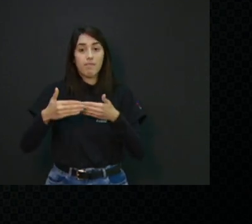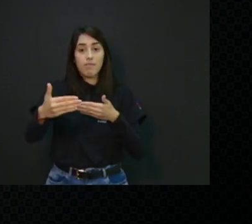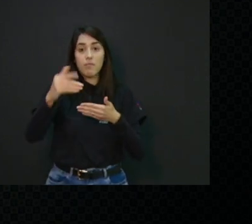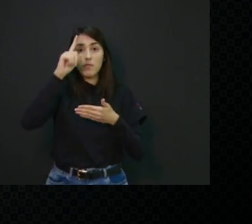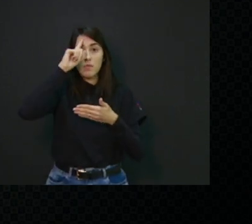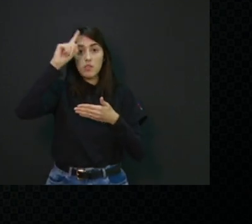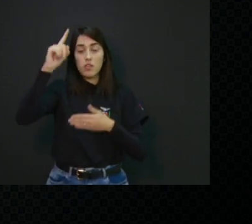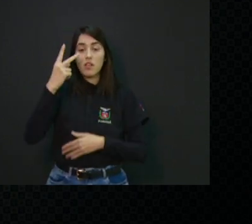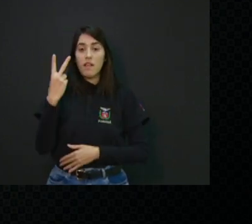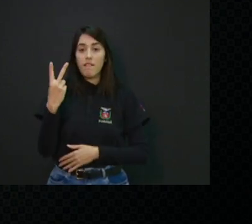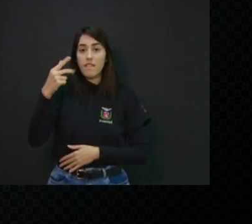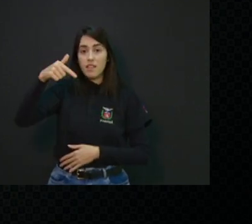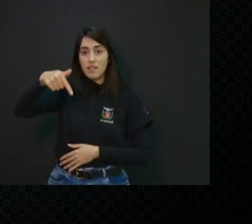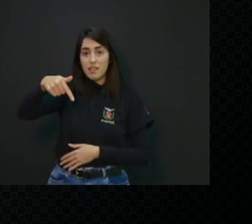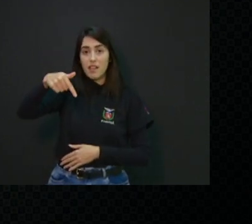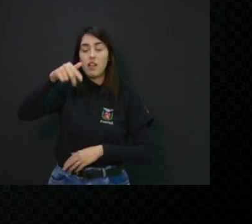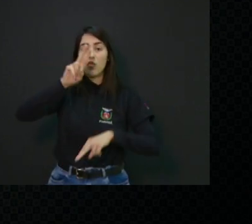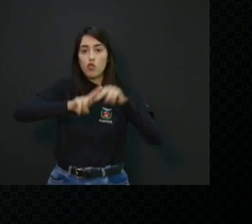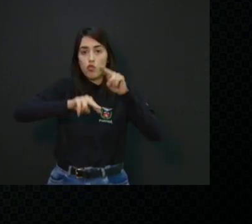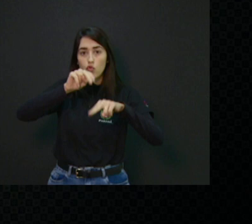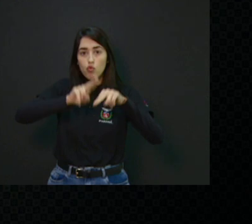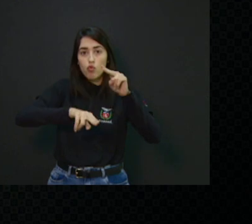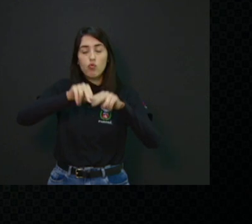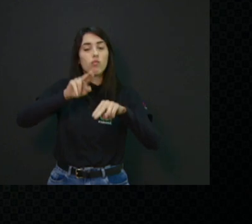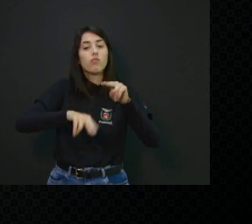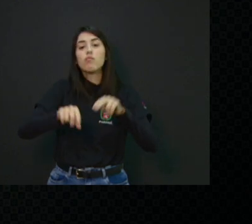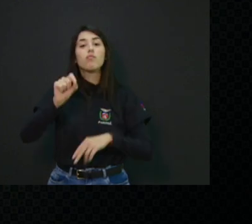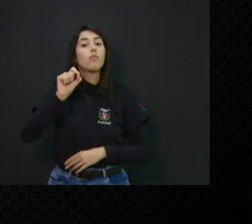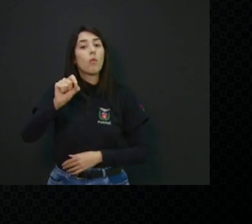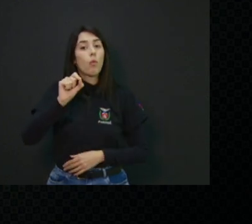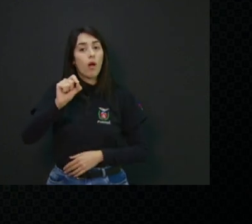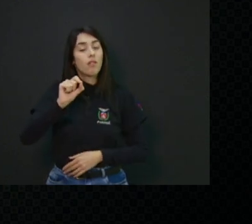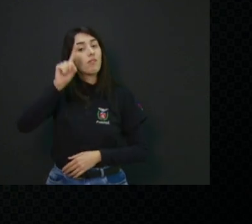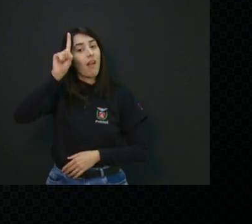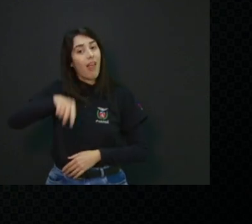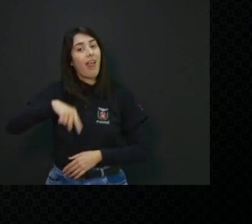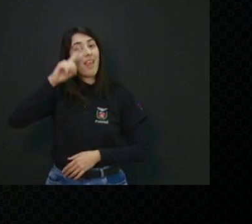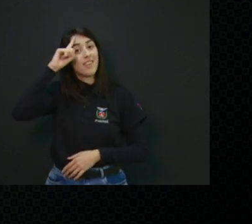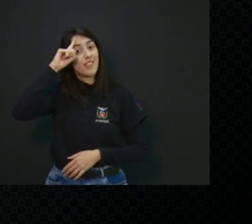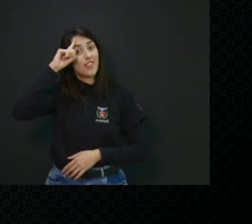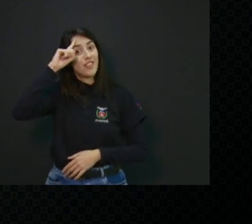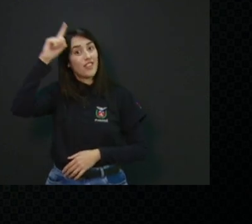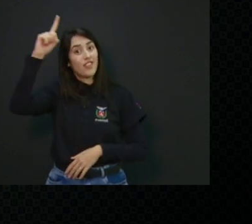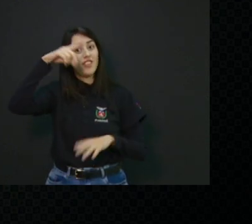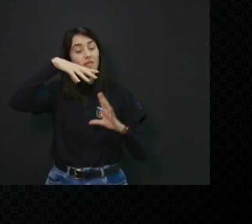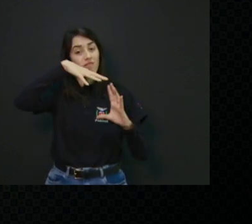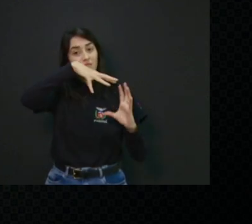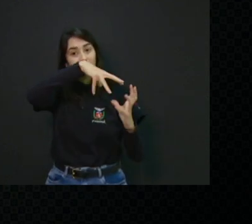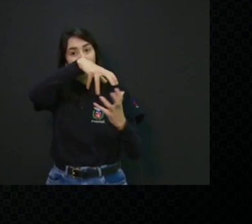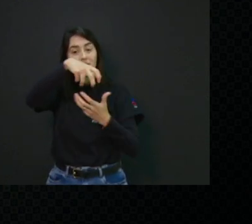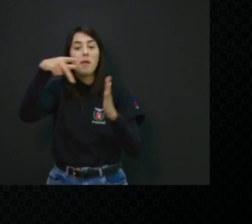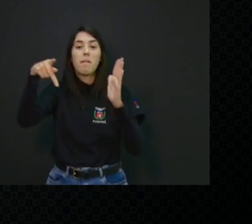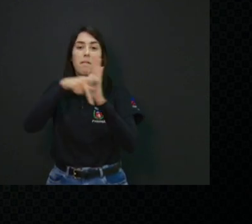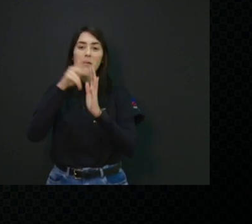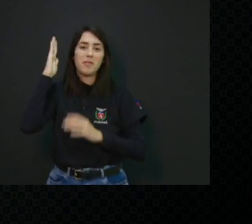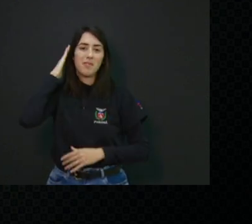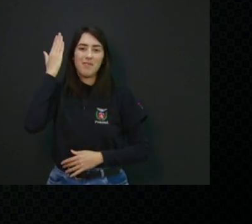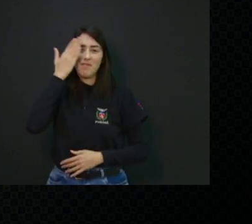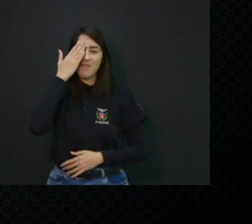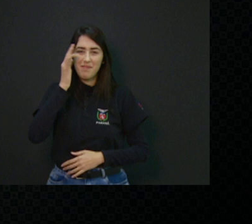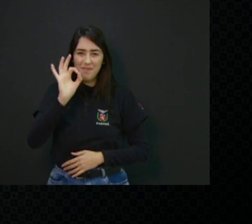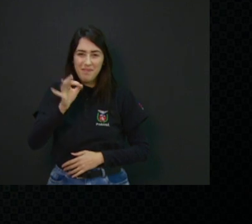de junho, né, nós temos, né, o Dia Internacional, né, da Surdo-Cegueira,